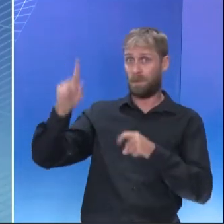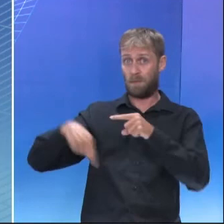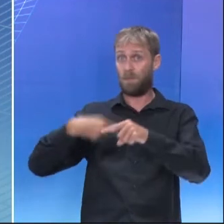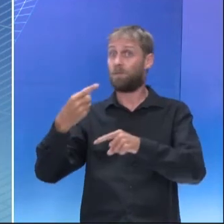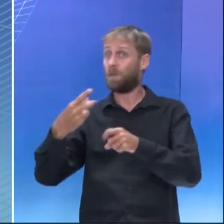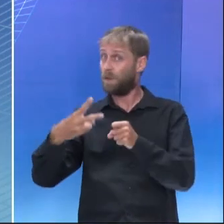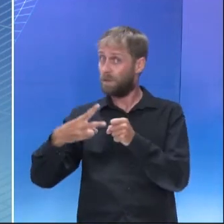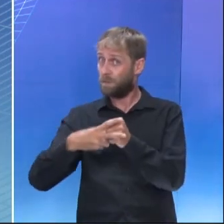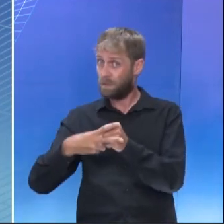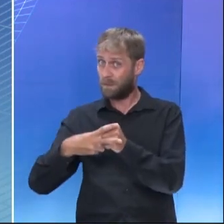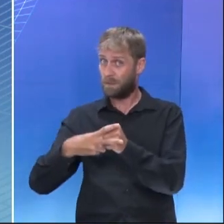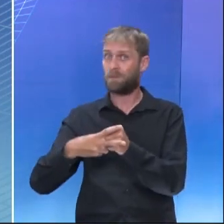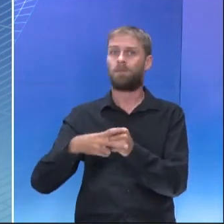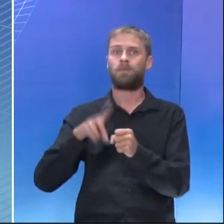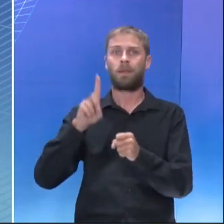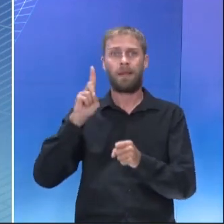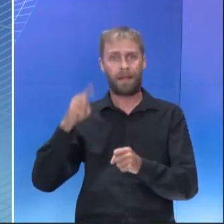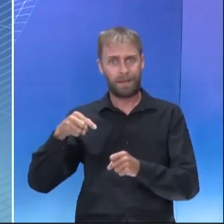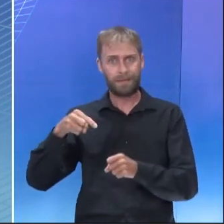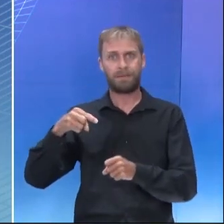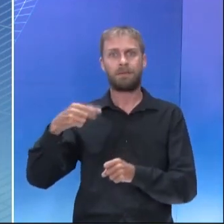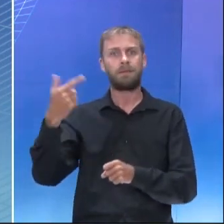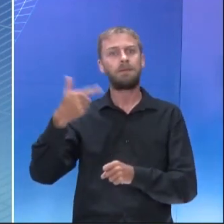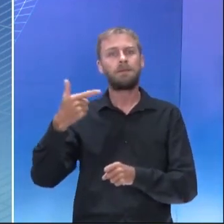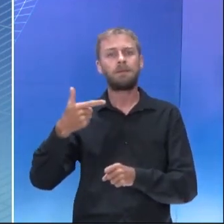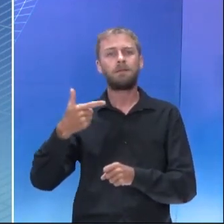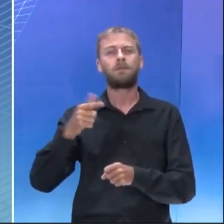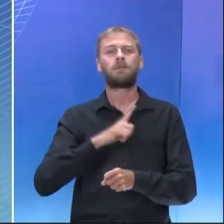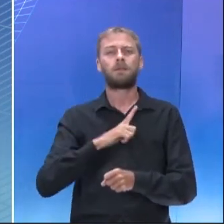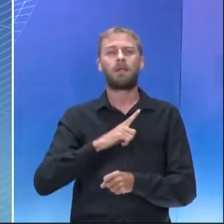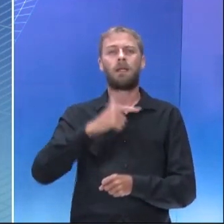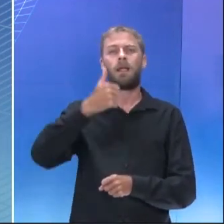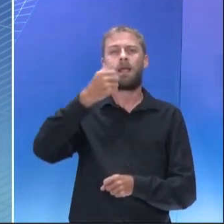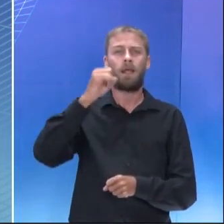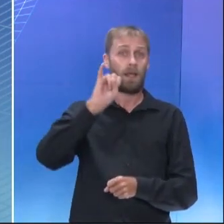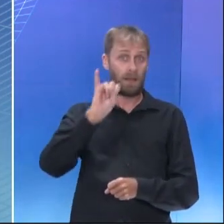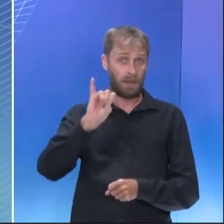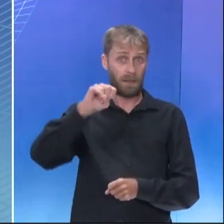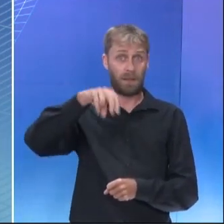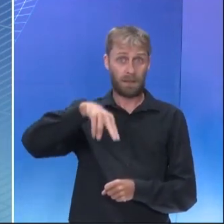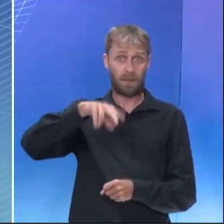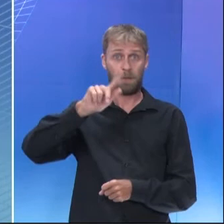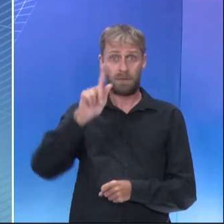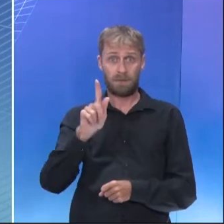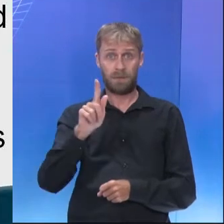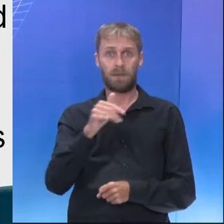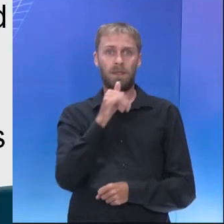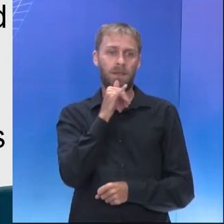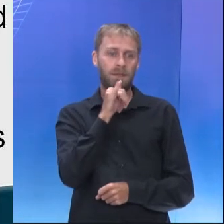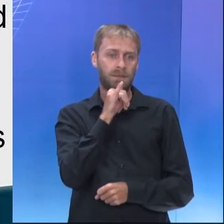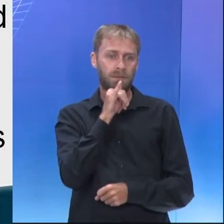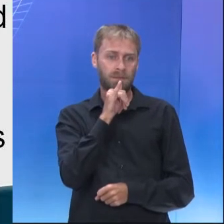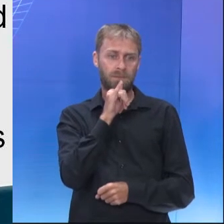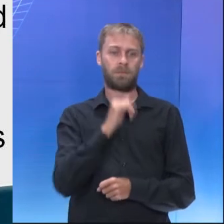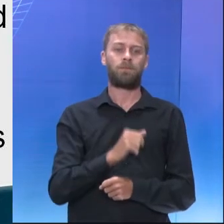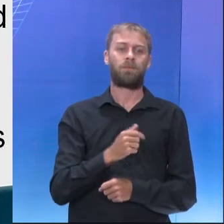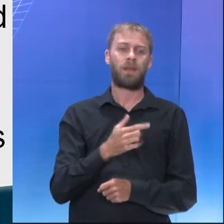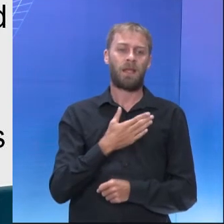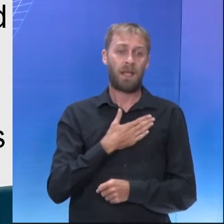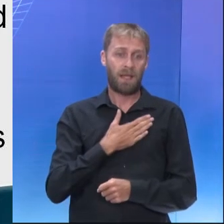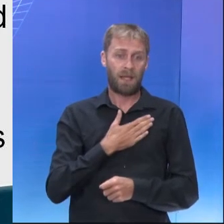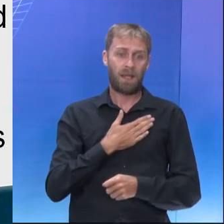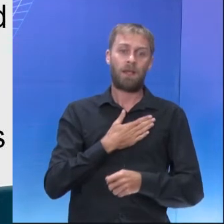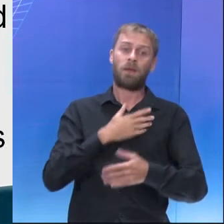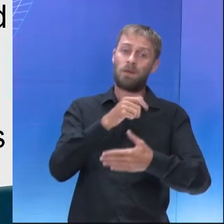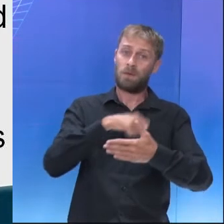uma outra ação, ele vai vir acrescido de ing. Temos aqui dois exemplos, olha só. I